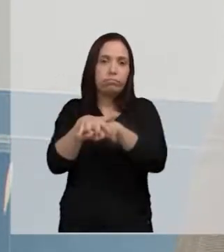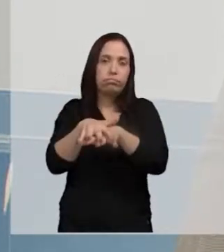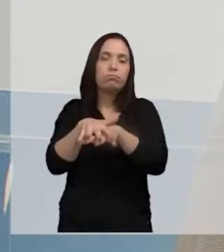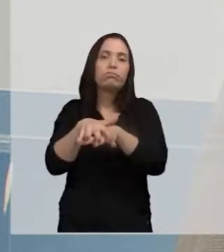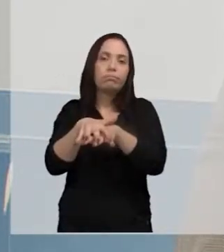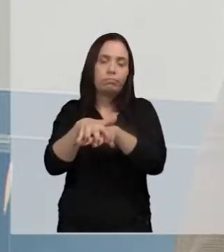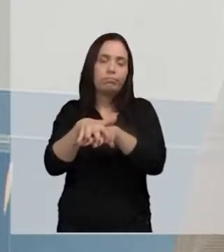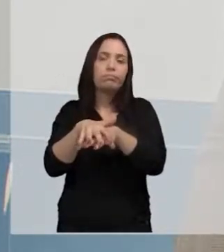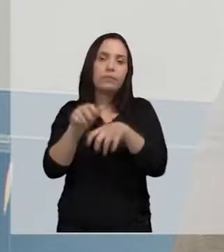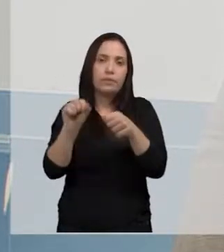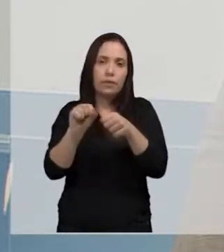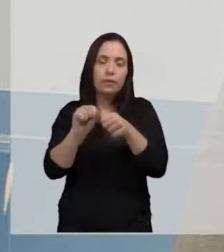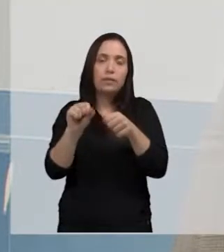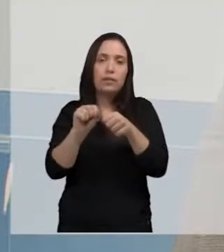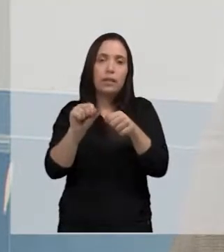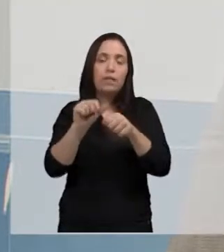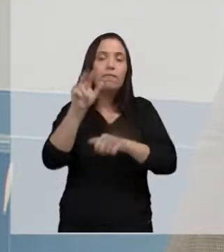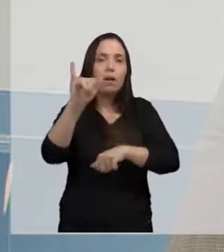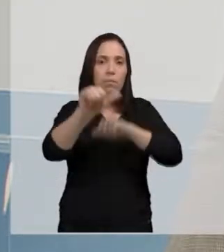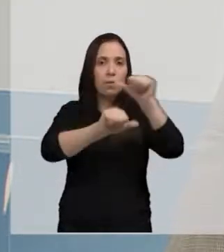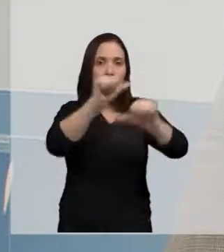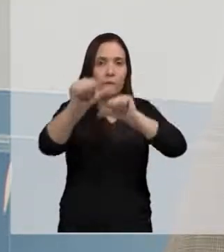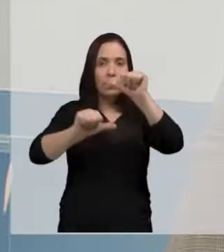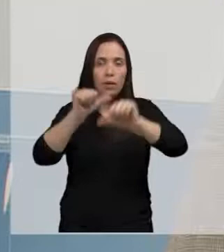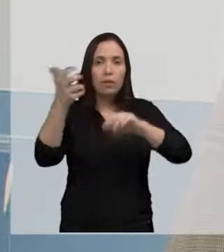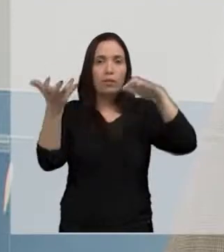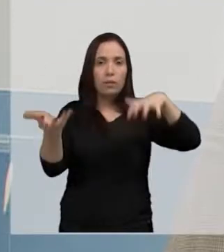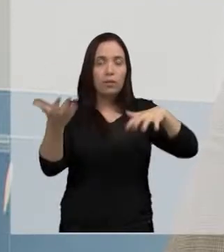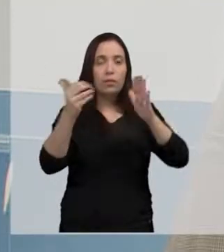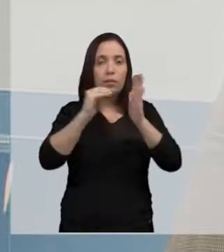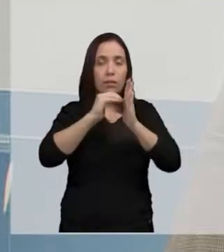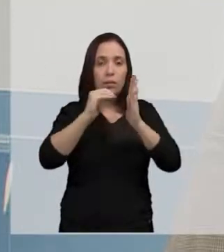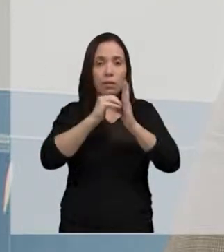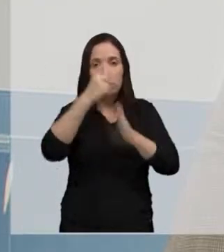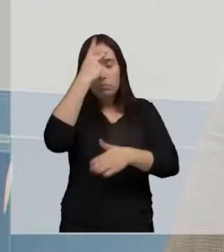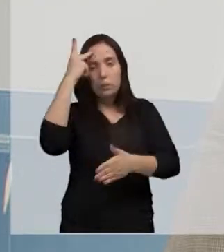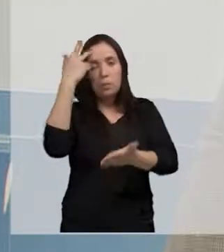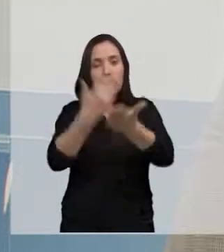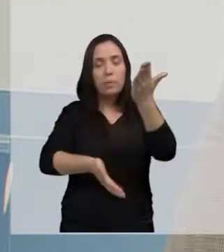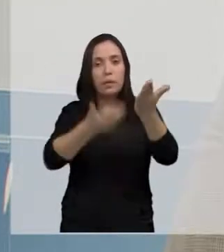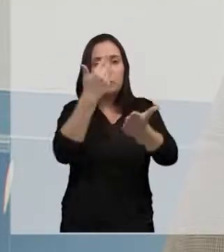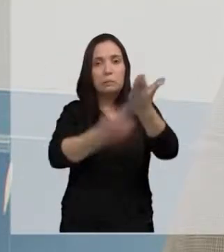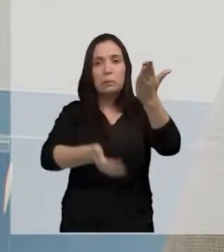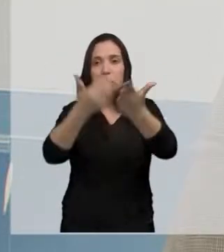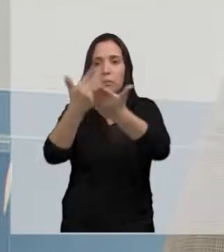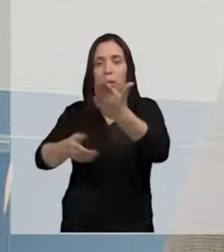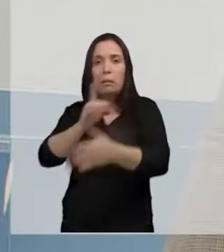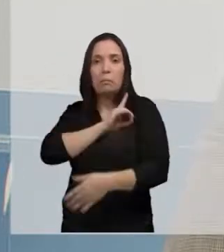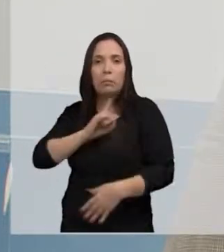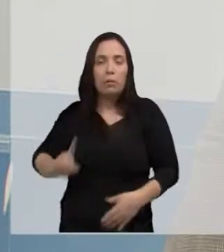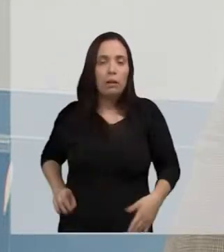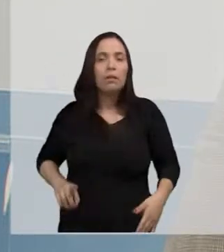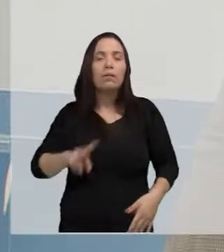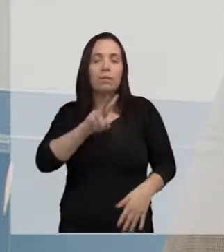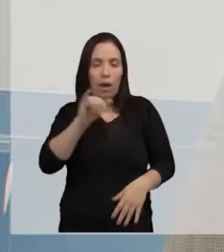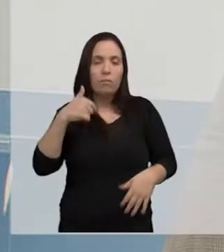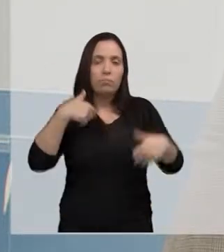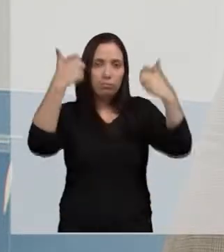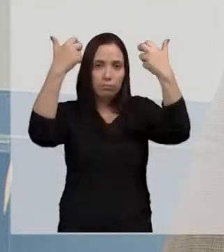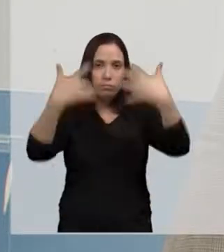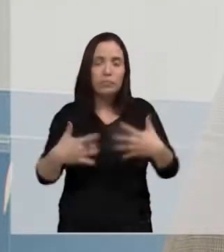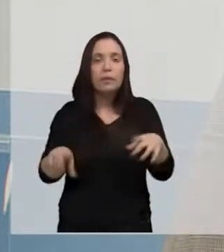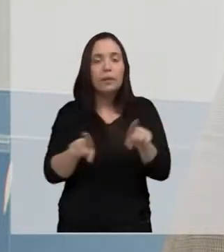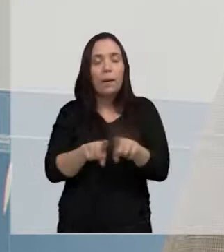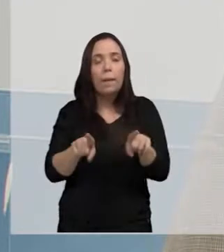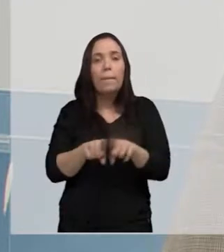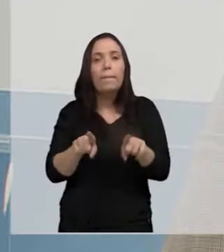também da questão da mudança total no Congresso Nacional. A quantidade de pessoas enormes que perderam eleição, que estão fora, nós vamos falar sobre isso aqui, e vamos